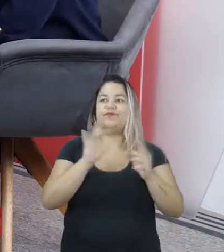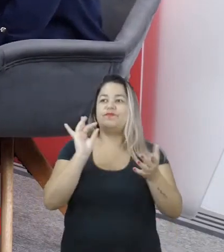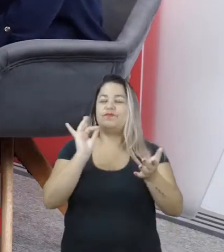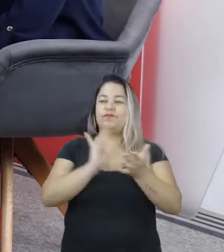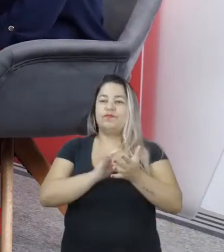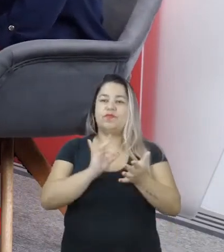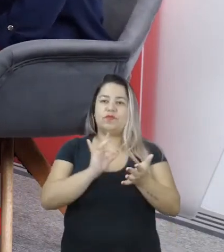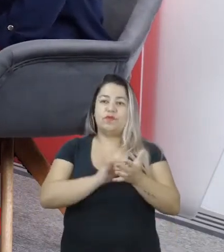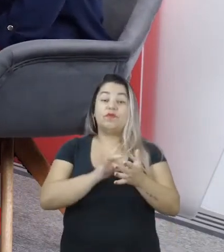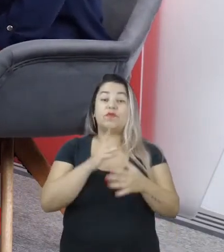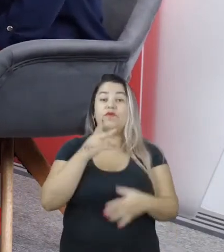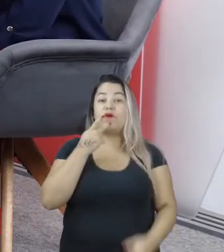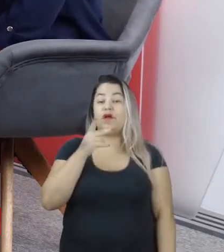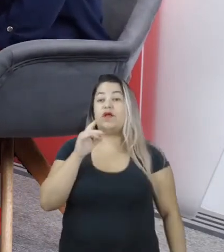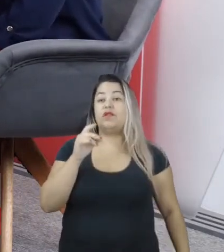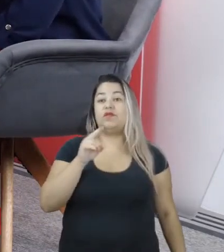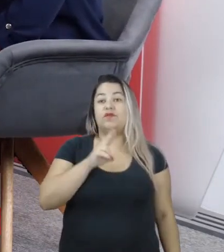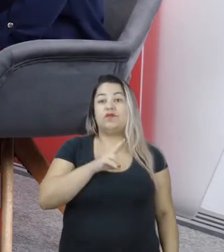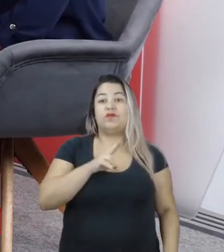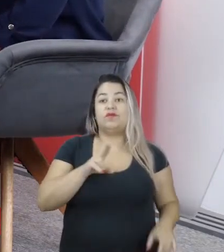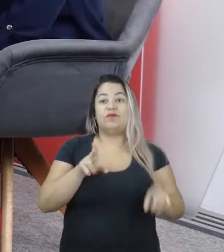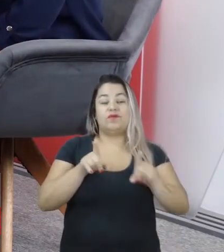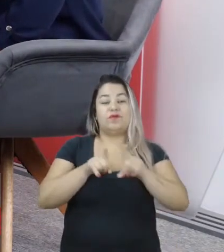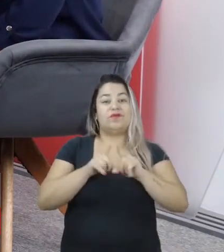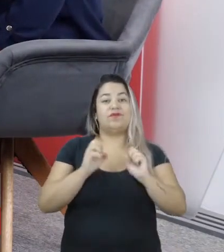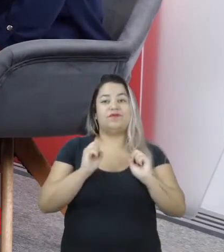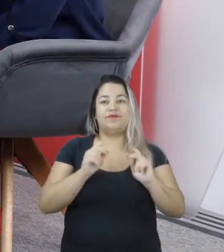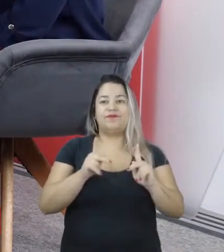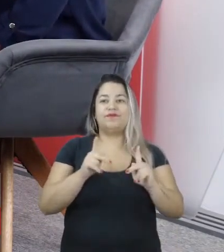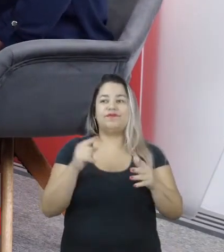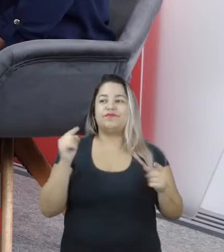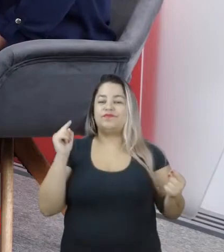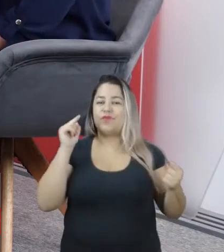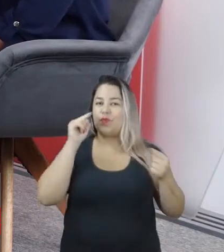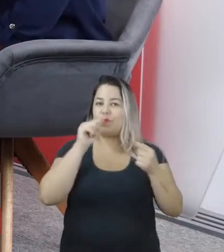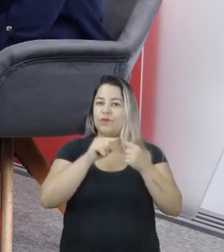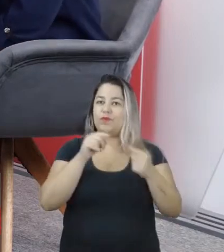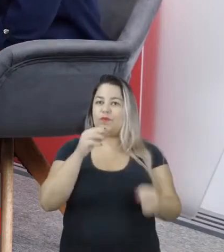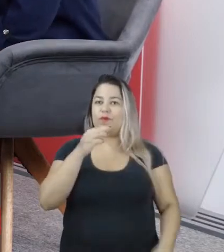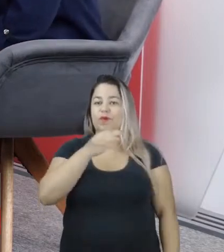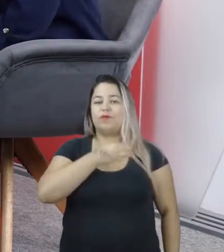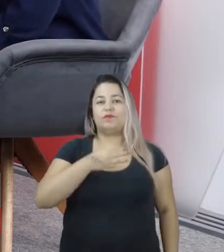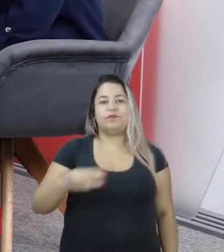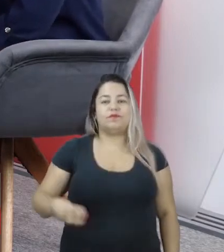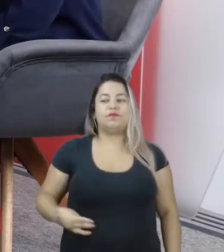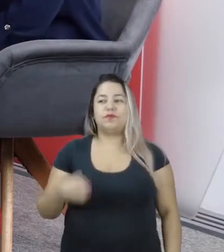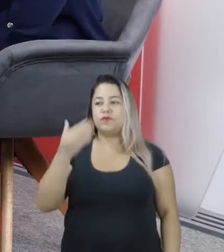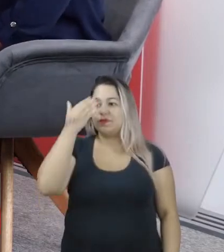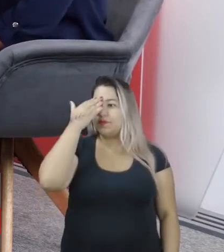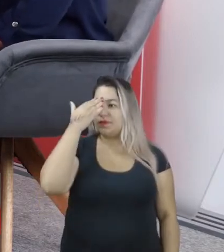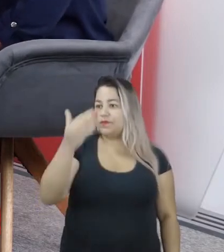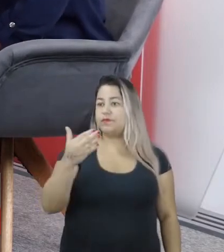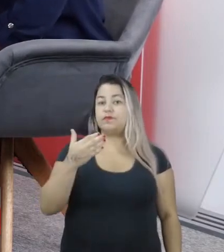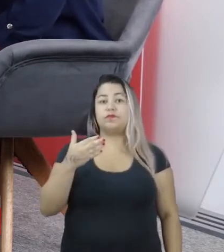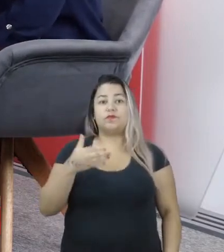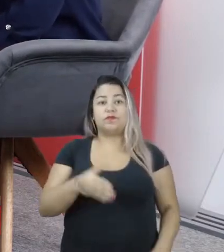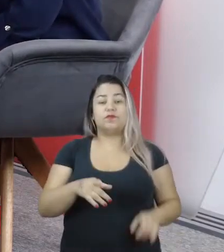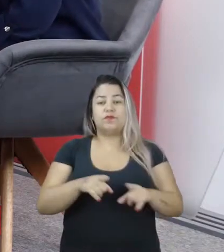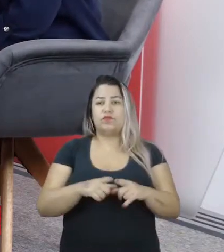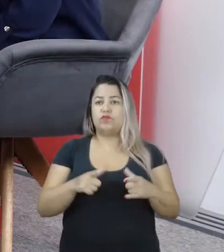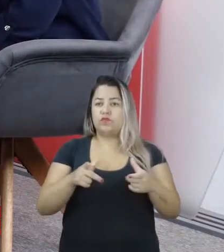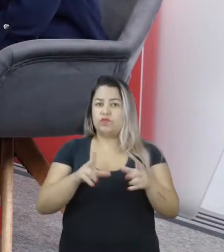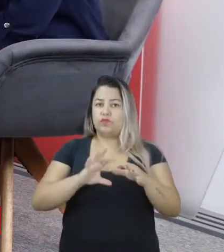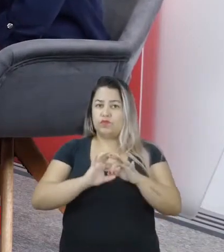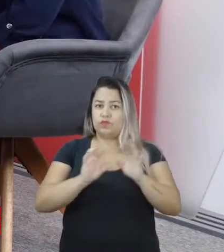Carvalho. Diga só o inominável. Tá bom, então, Paulo, tá combinado. Ministra, muito obrigada pela participação aqui com a gente. Esse espaço segue